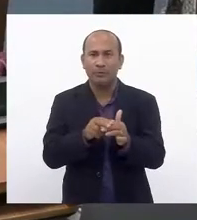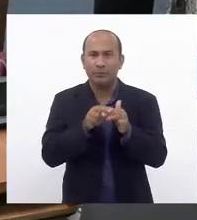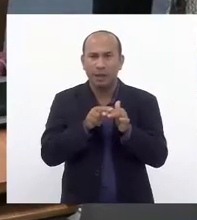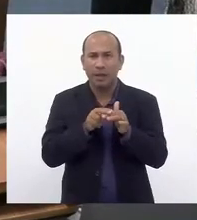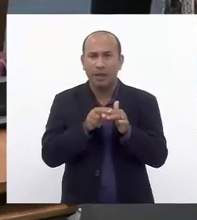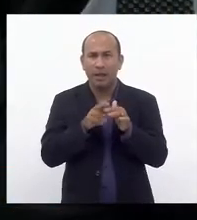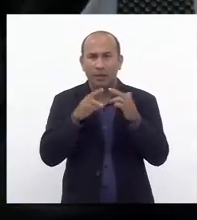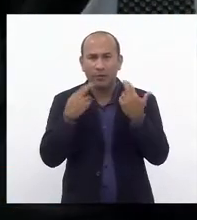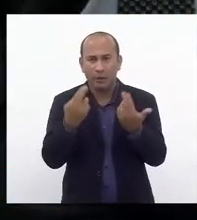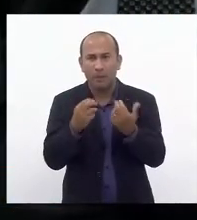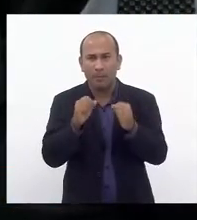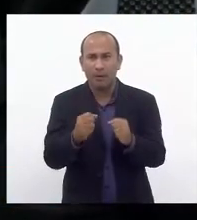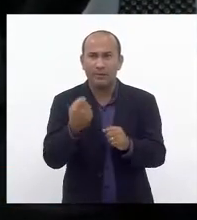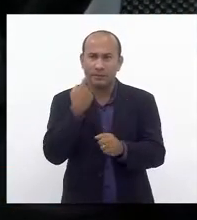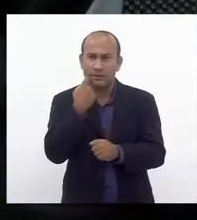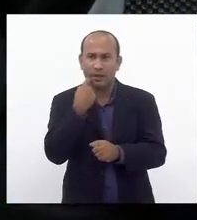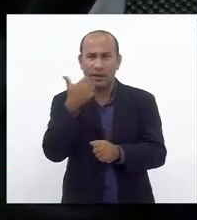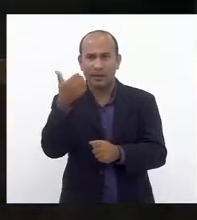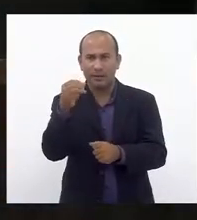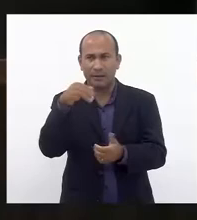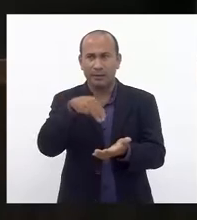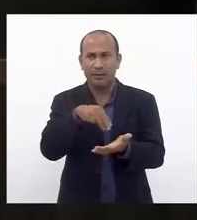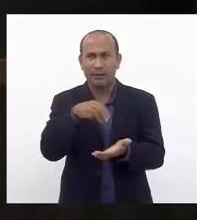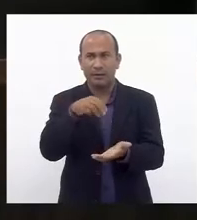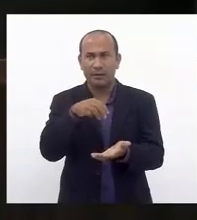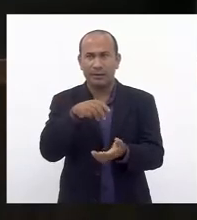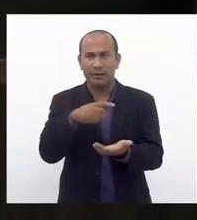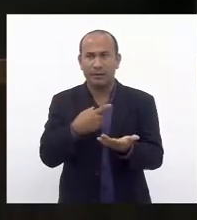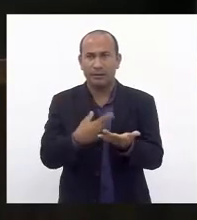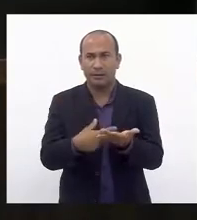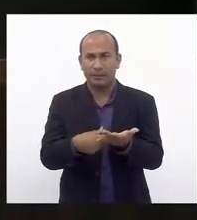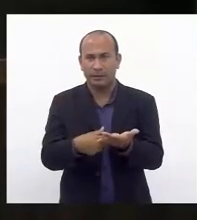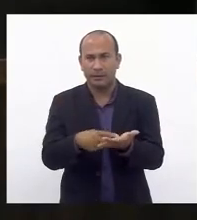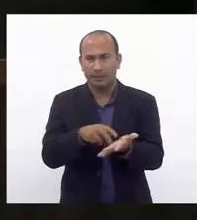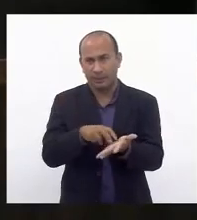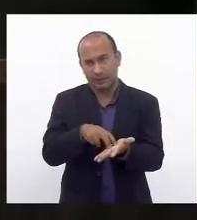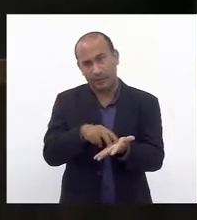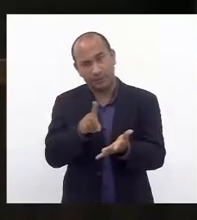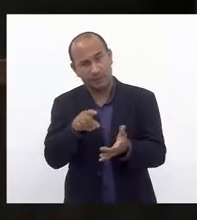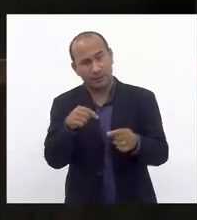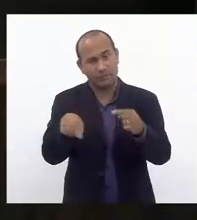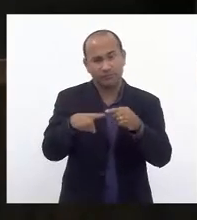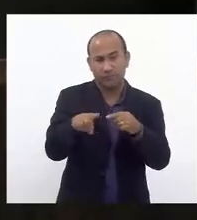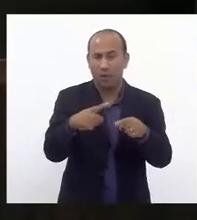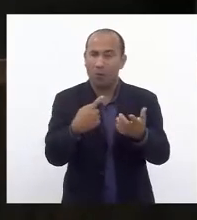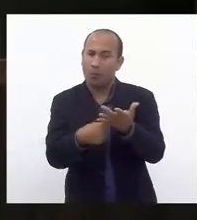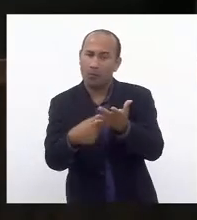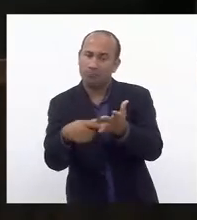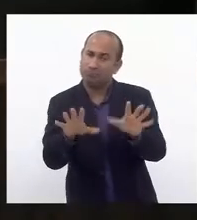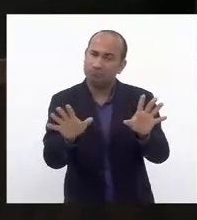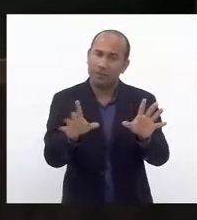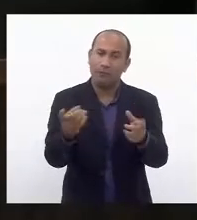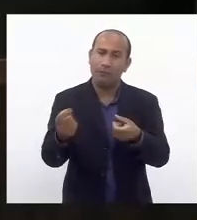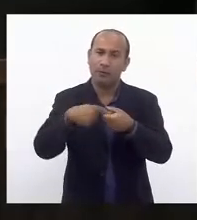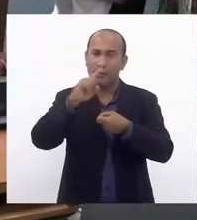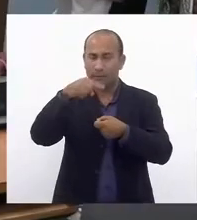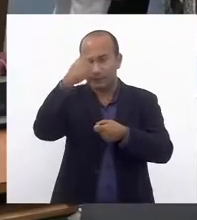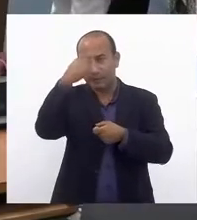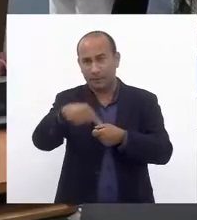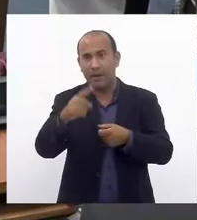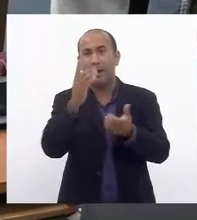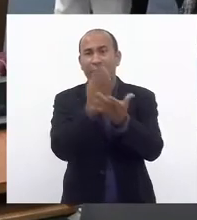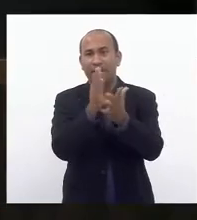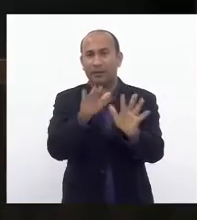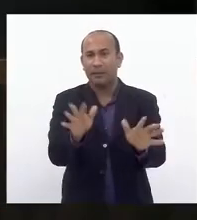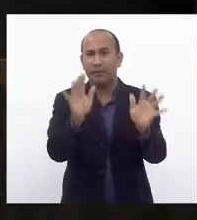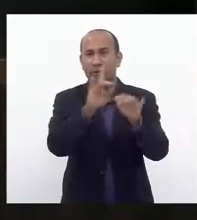audiência pública poderia ser sexta-feira às 10 horas da manhã? Não, vocês combinam, está resolvido. O projeto voltará à pauta na próxima semana. Está